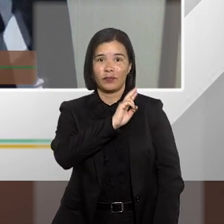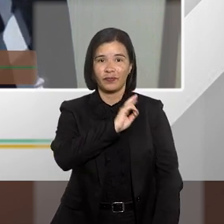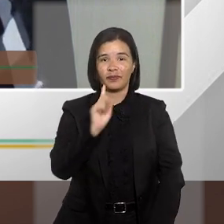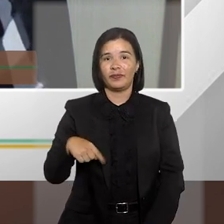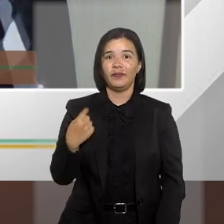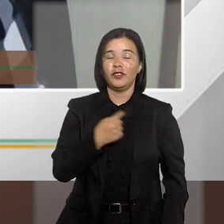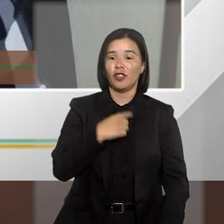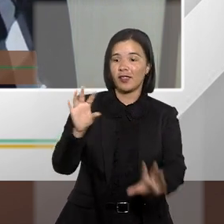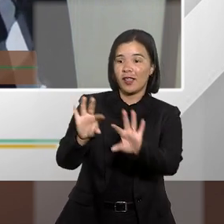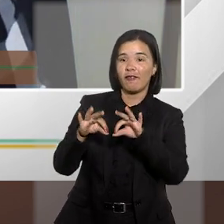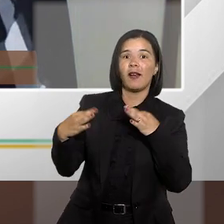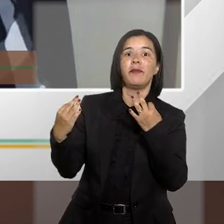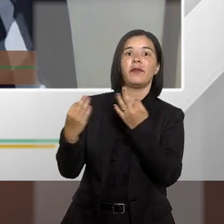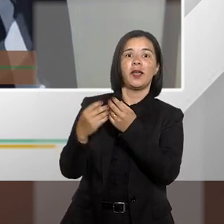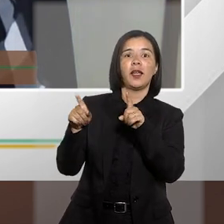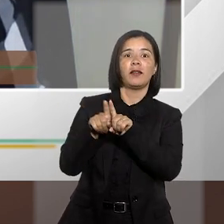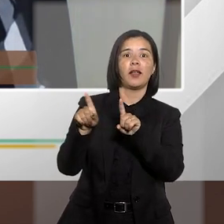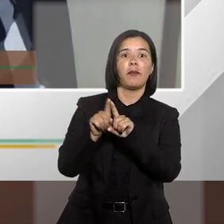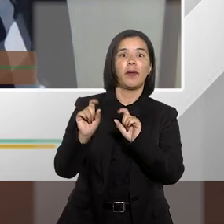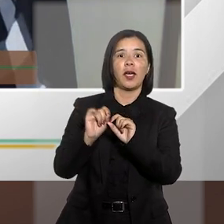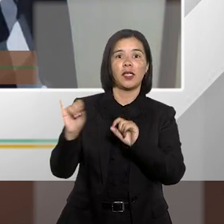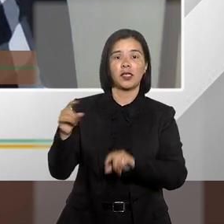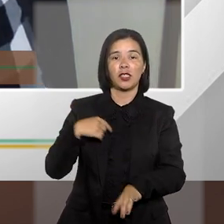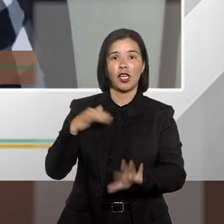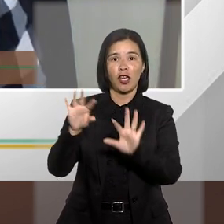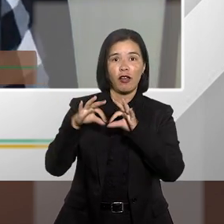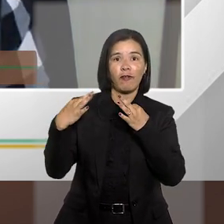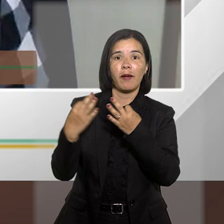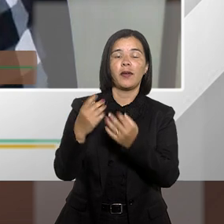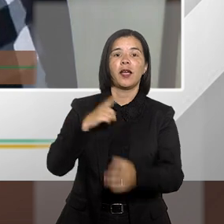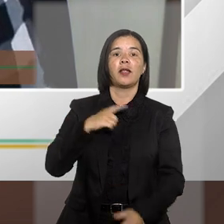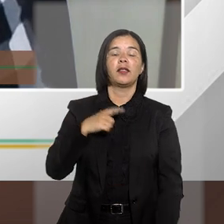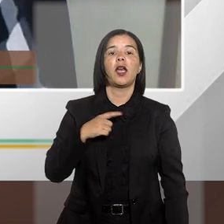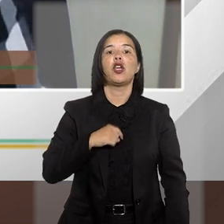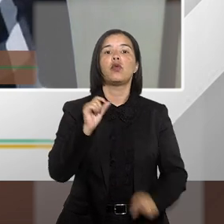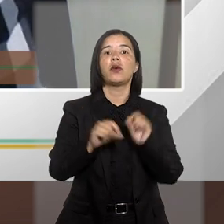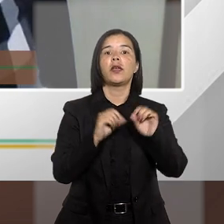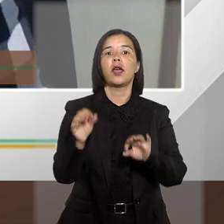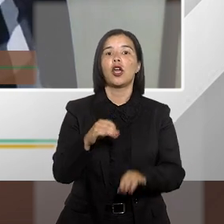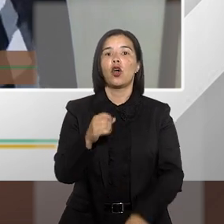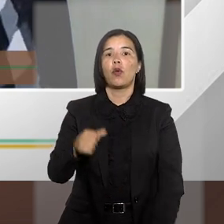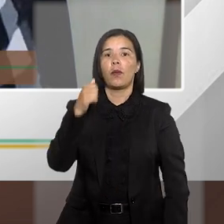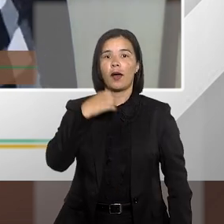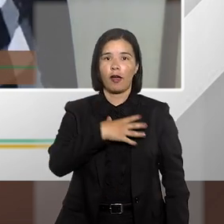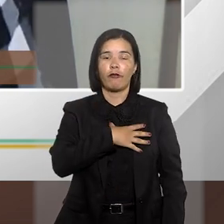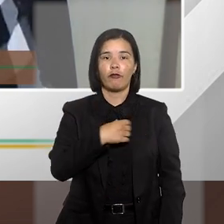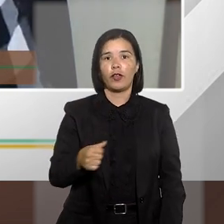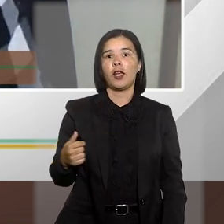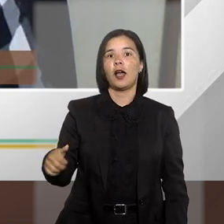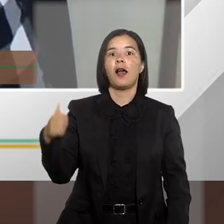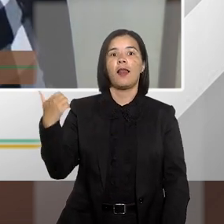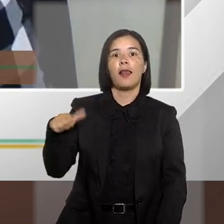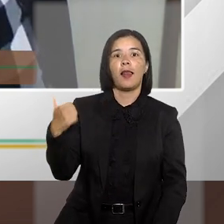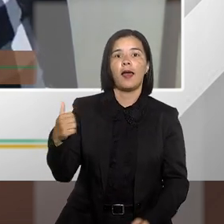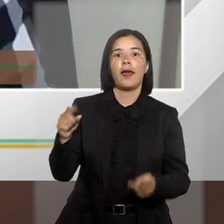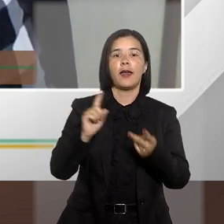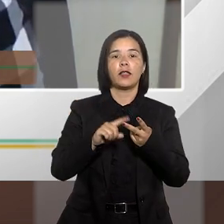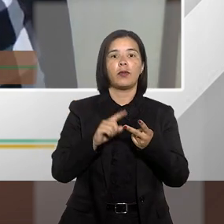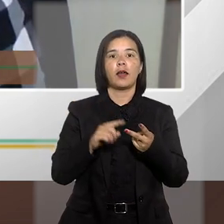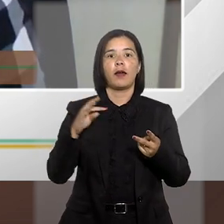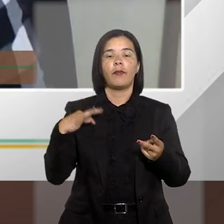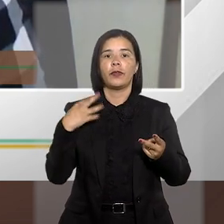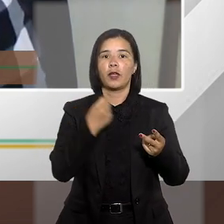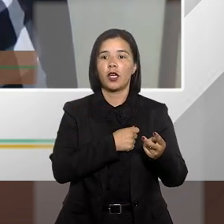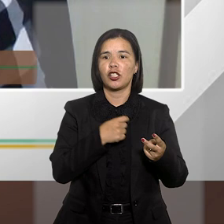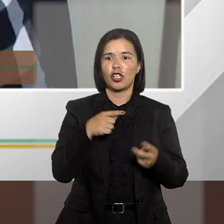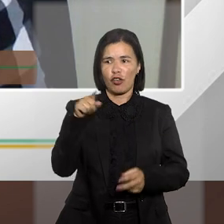nossa família. Quando no momento que a família tem uma filha lésbica ou uma filha trans, que é o ideário para a mulher, né? Você não soube